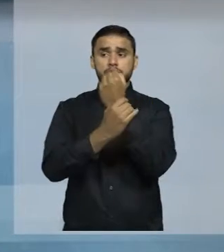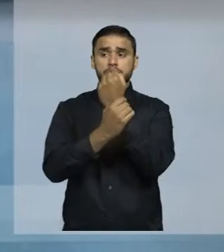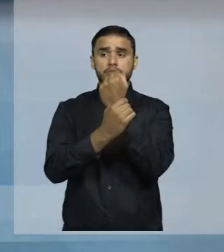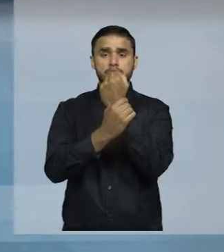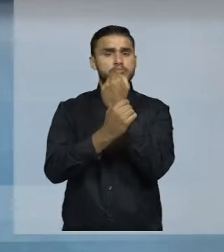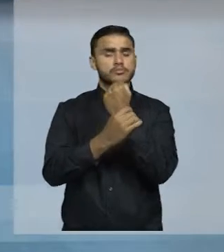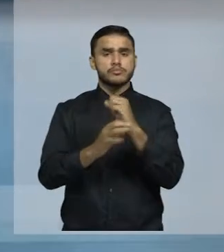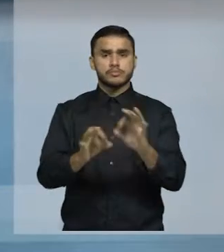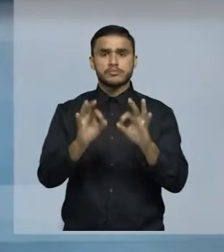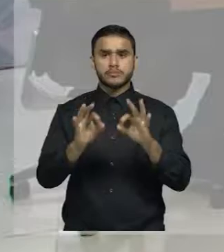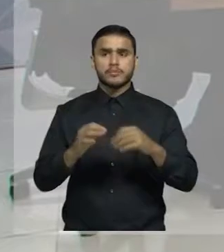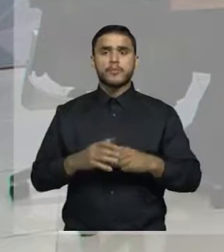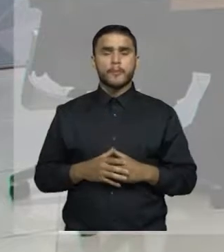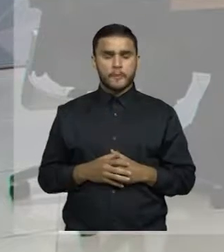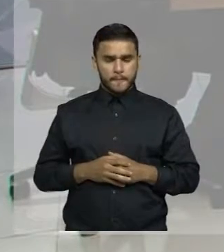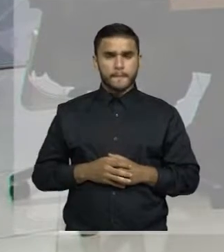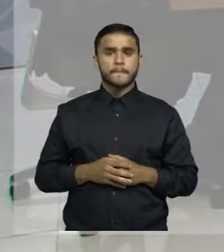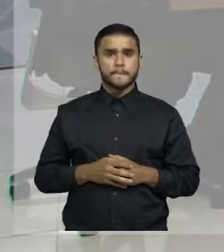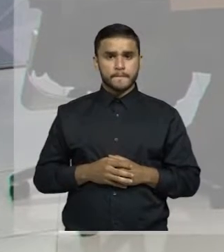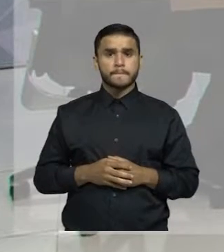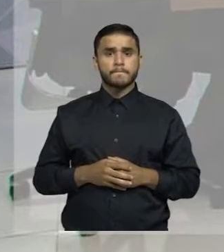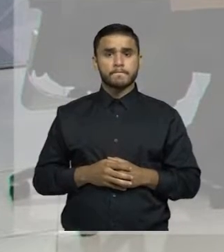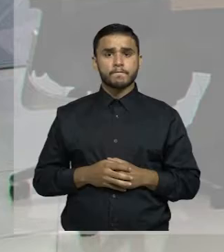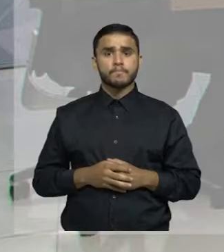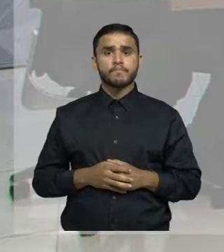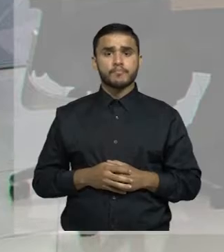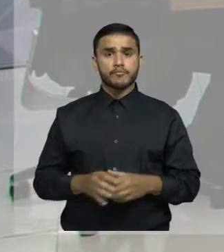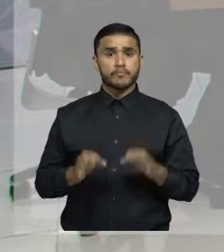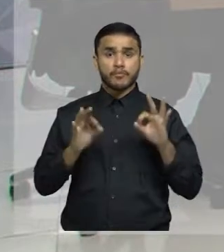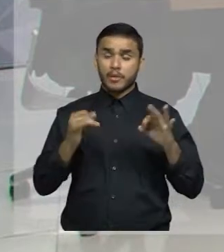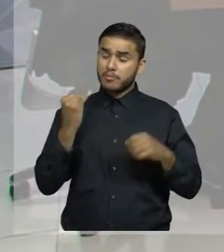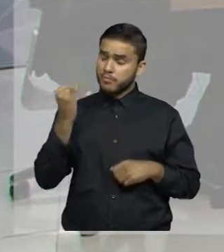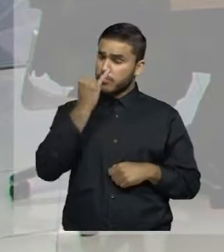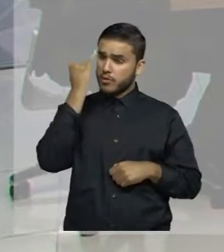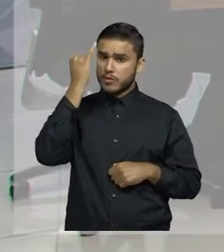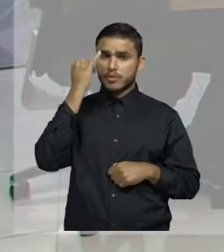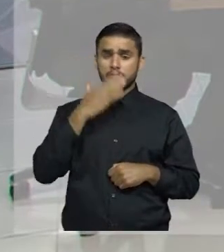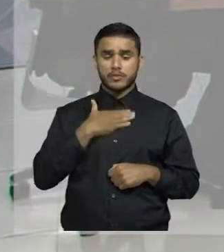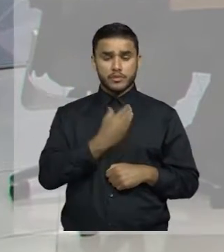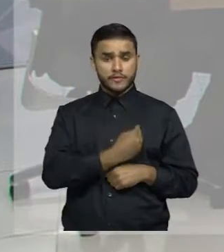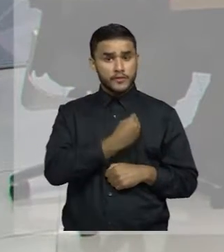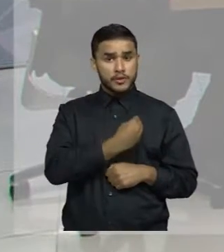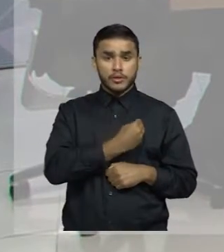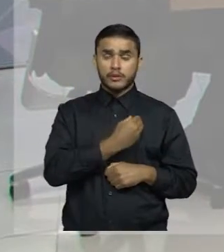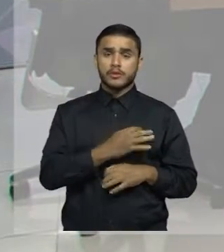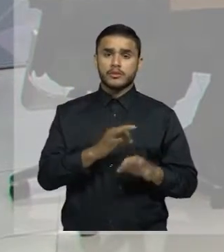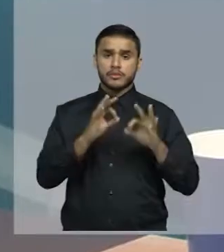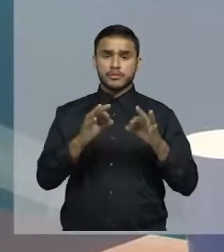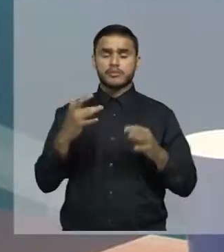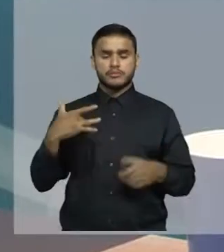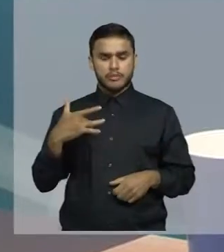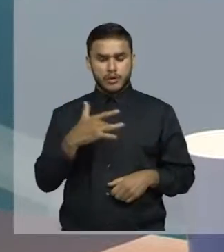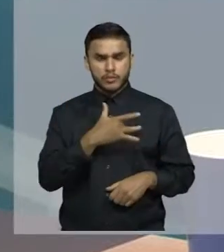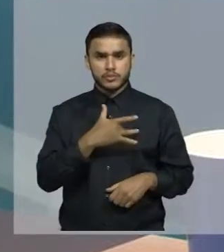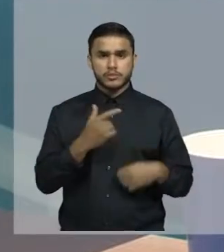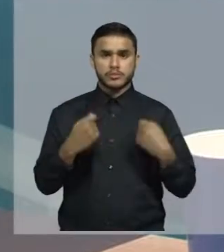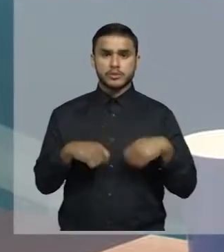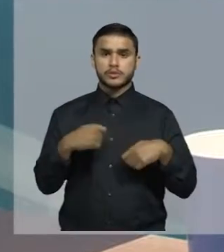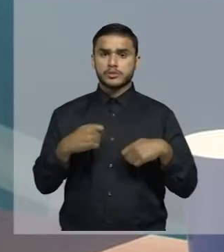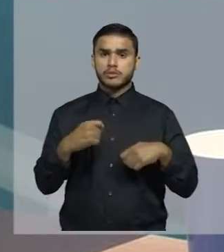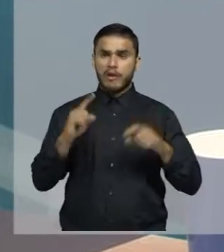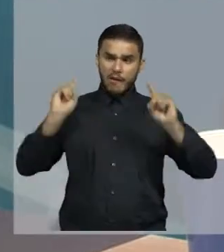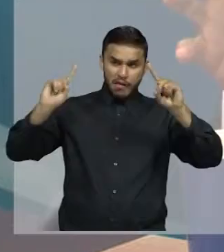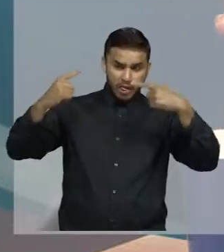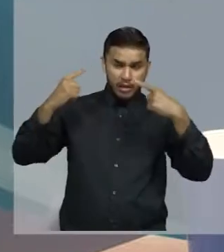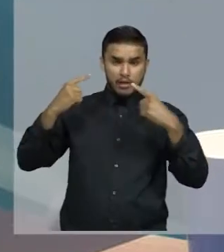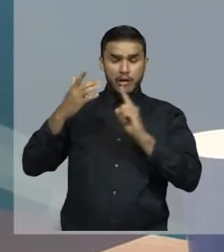são direitos aquilianos, não são contratuais. E esses direitos são preciosos, que é o direito à vida, à integridade física, que